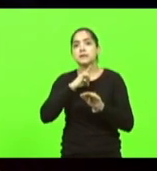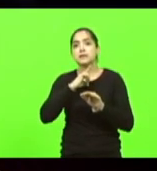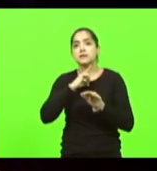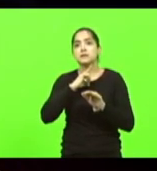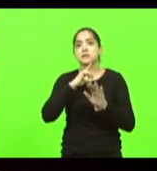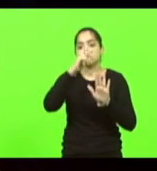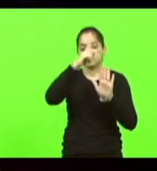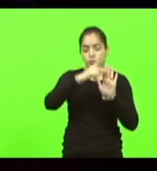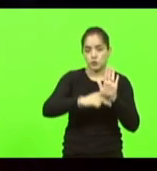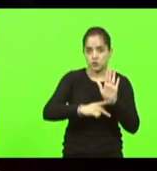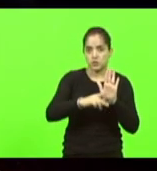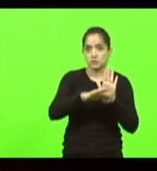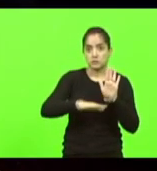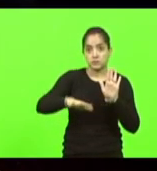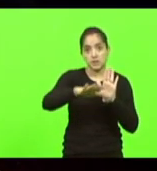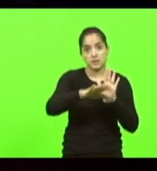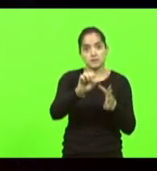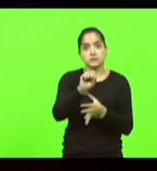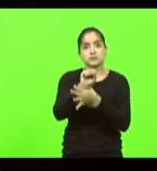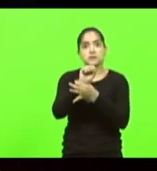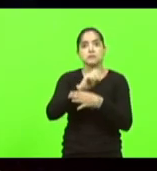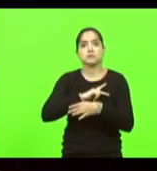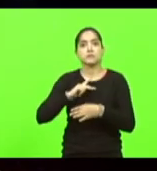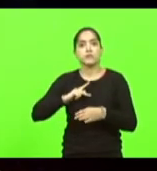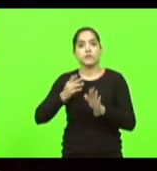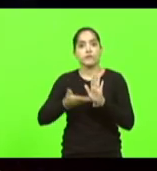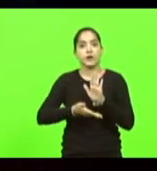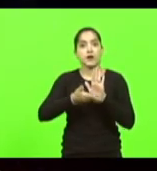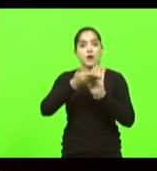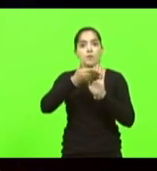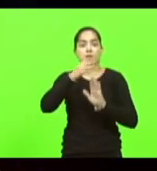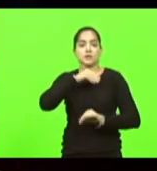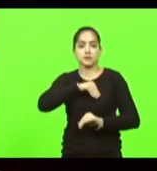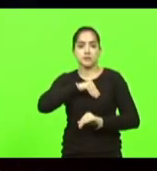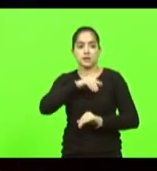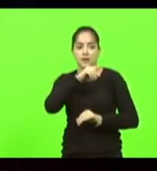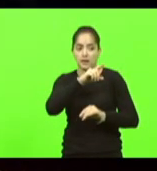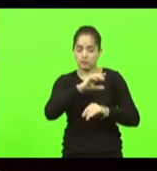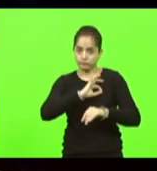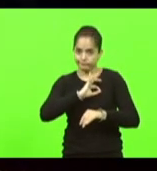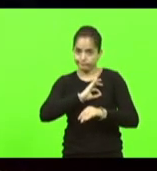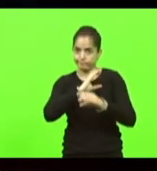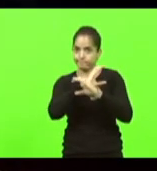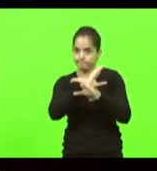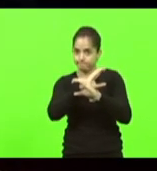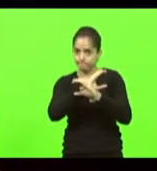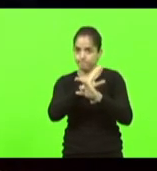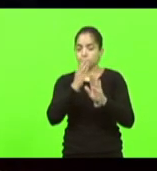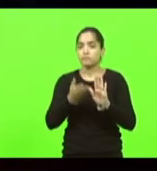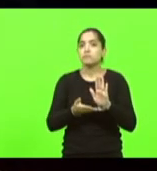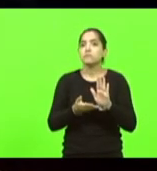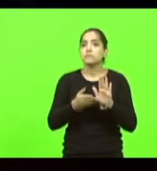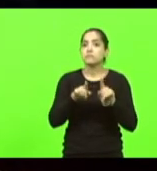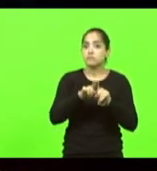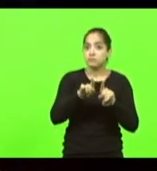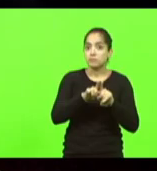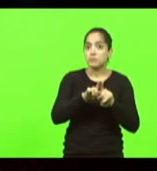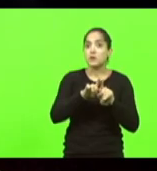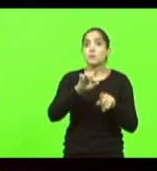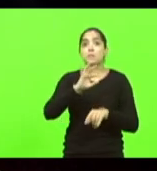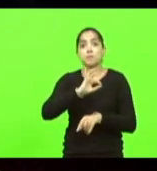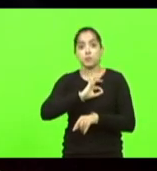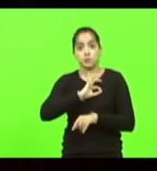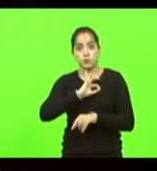projeto da Segurança Pública que vai aumentar o salário do policial civil que vai aumentar o salário do Polícia